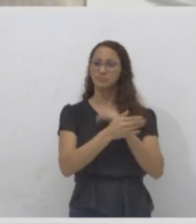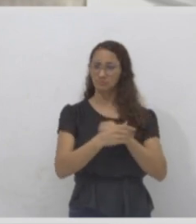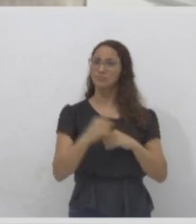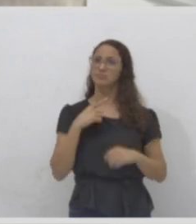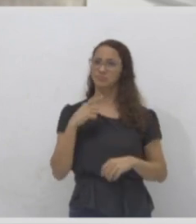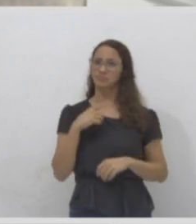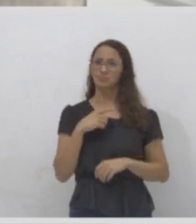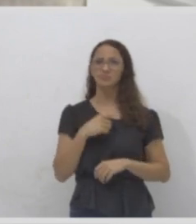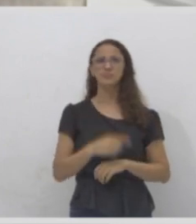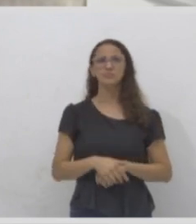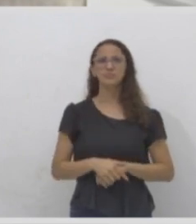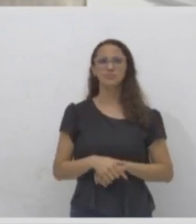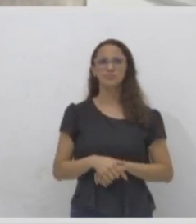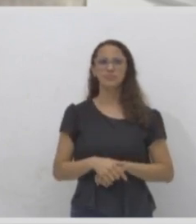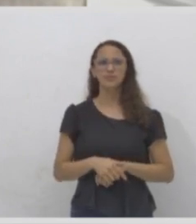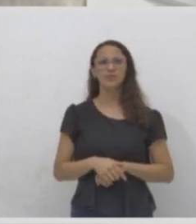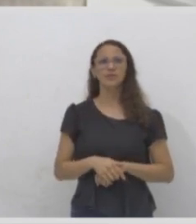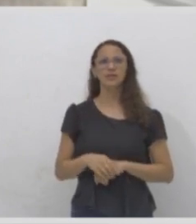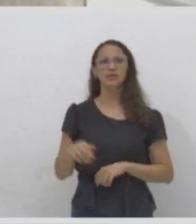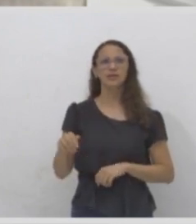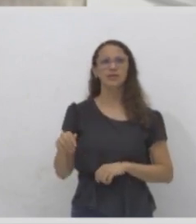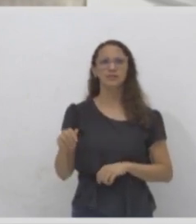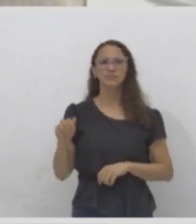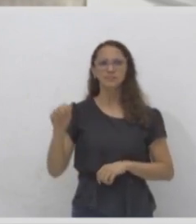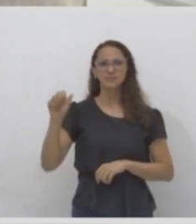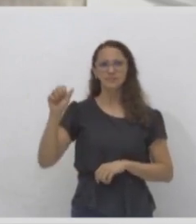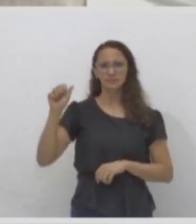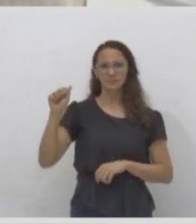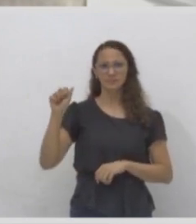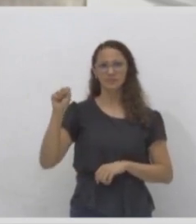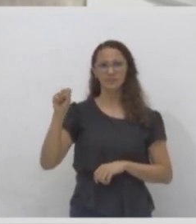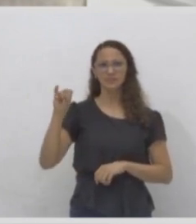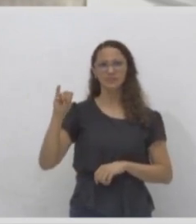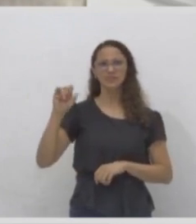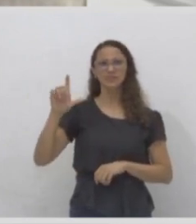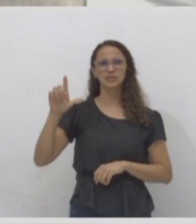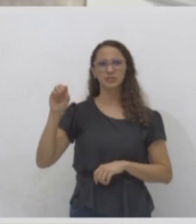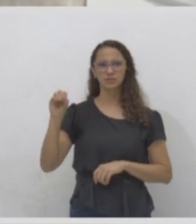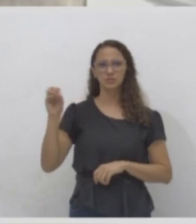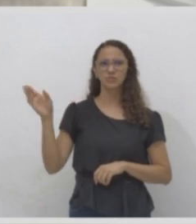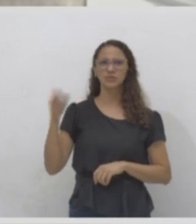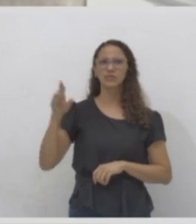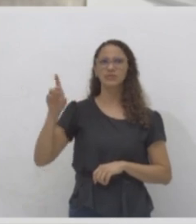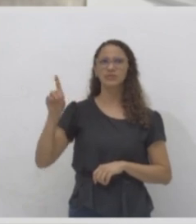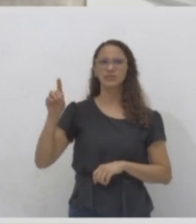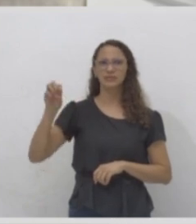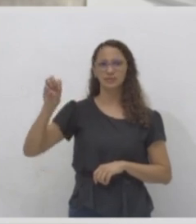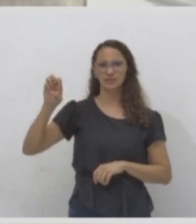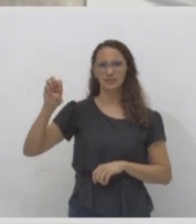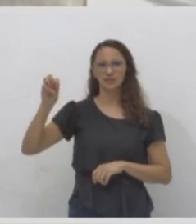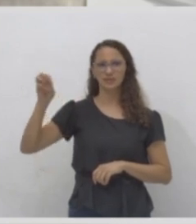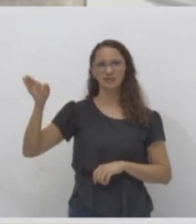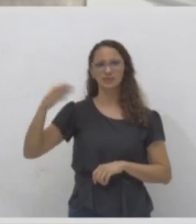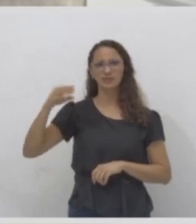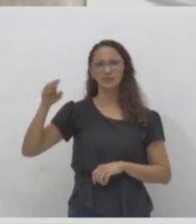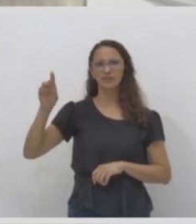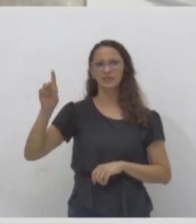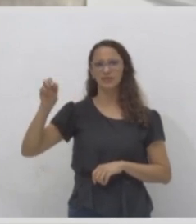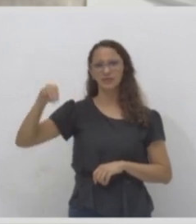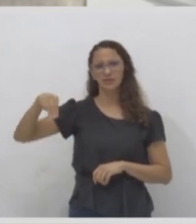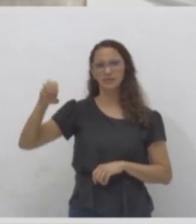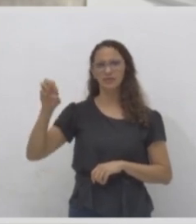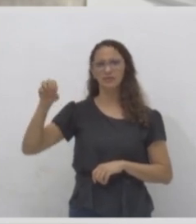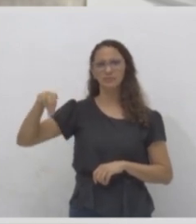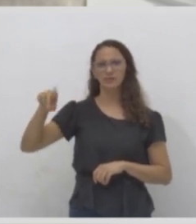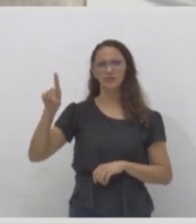mendicância, né, Dom Macedo Costa, que abrigavam as pessoas mendigas, com problemas, tá? Ali eles eram, digamos